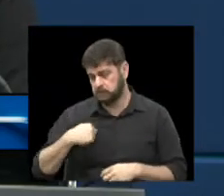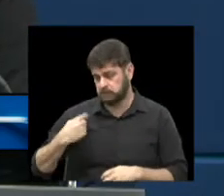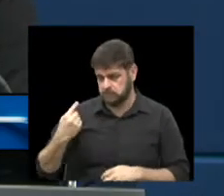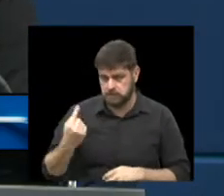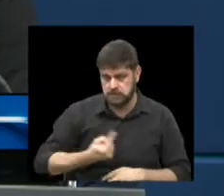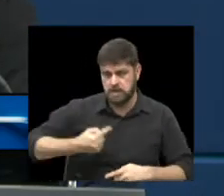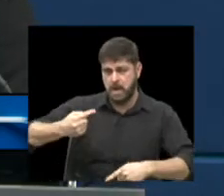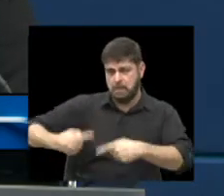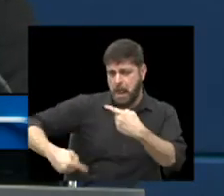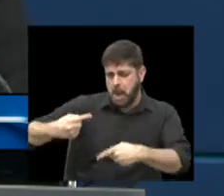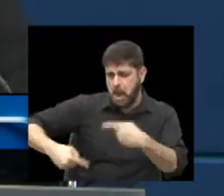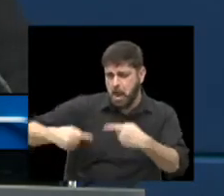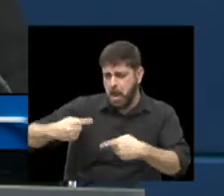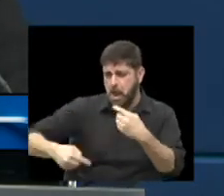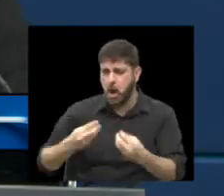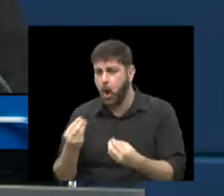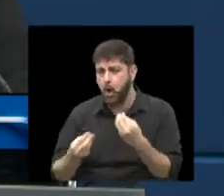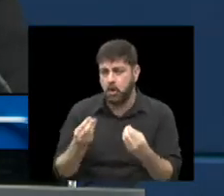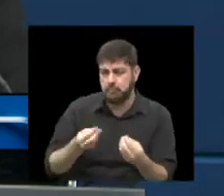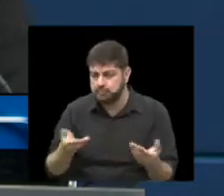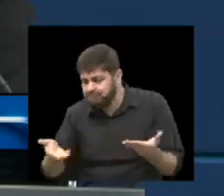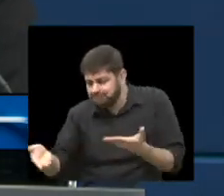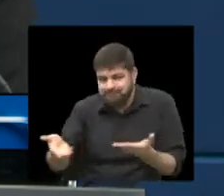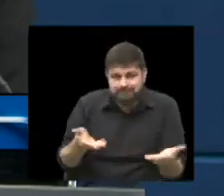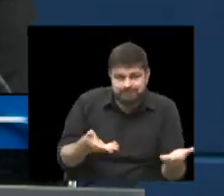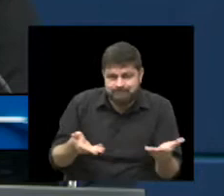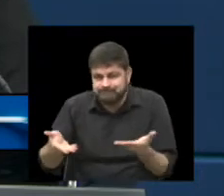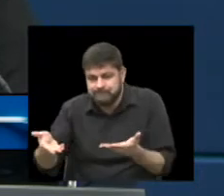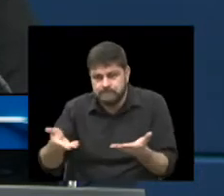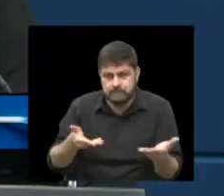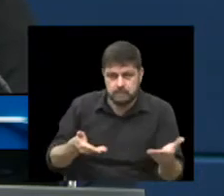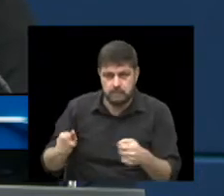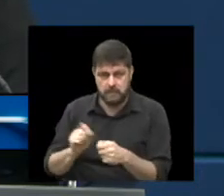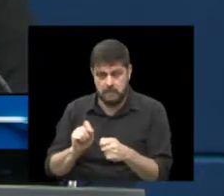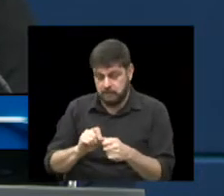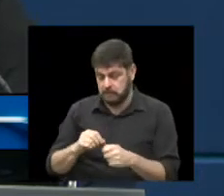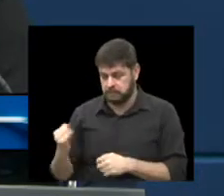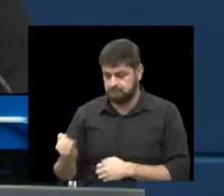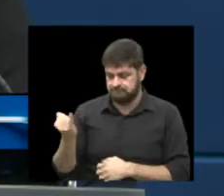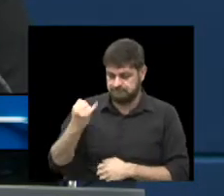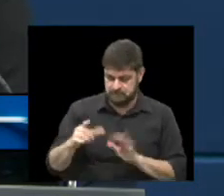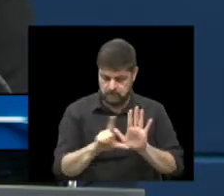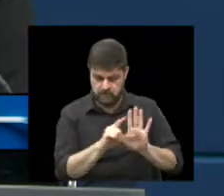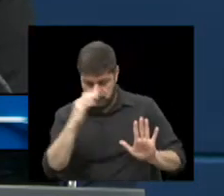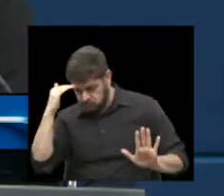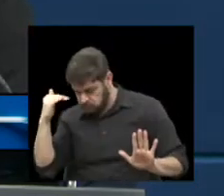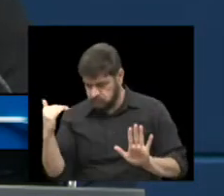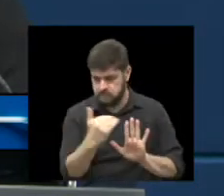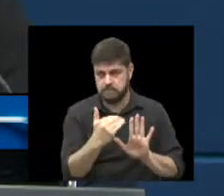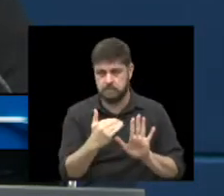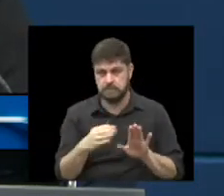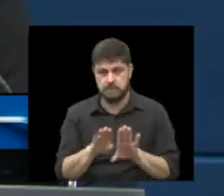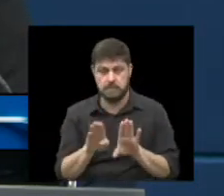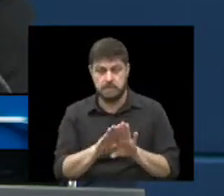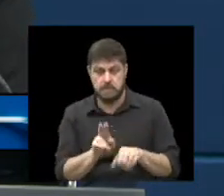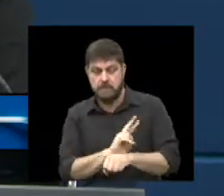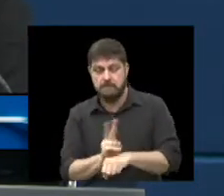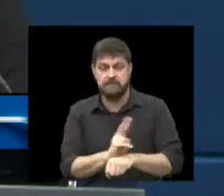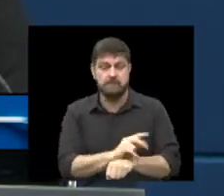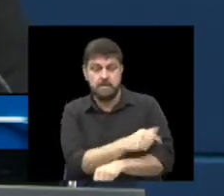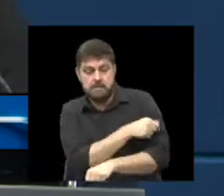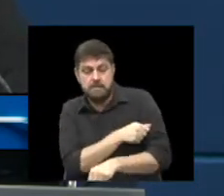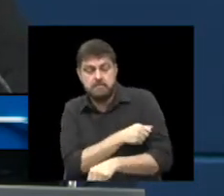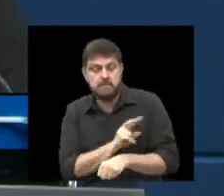faça a discussão de como compatibilizar essas coisas, como fazer valer a legislação já vigente, como aumentar a fiscalização, como